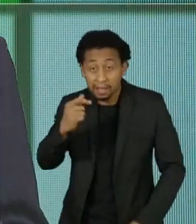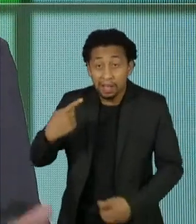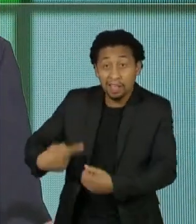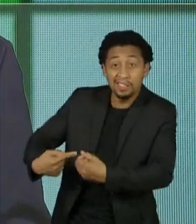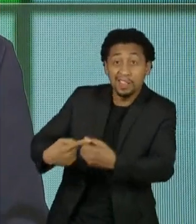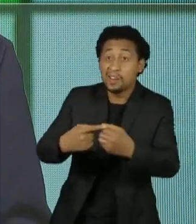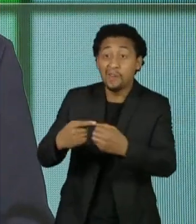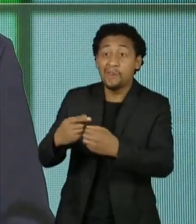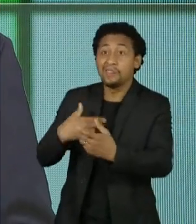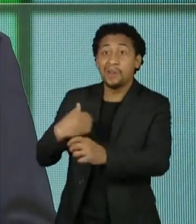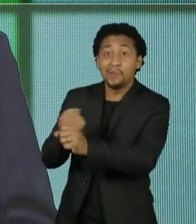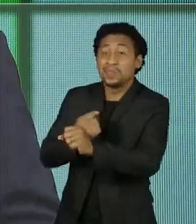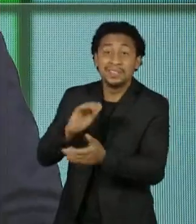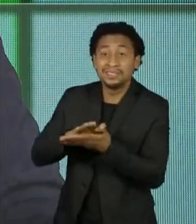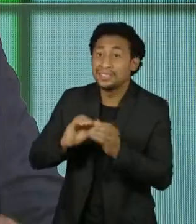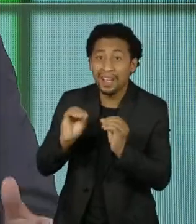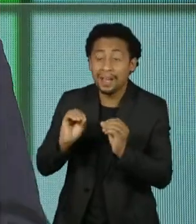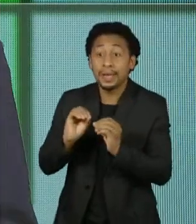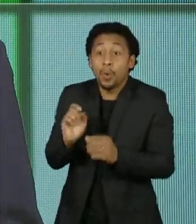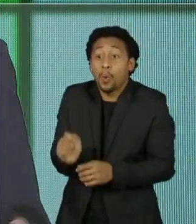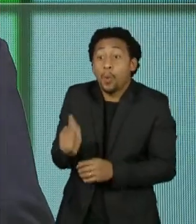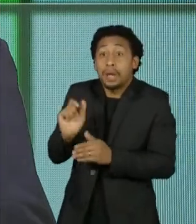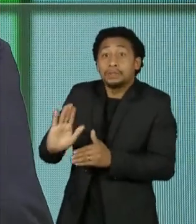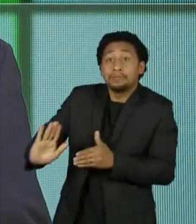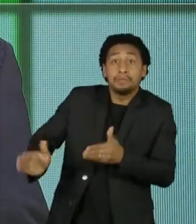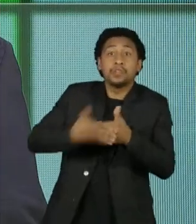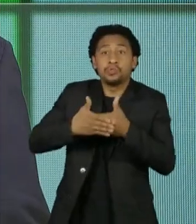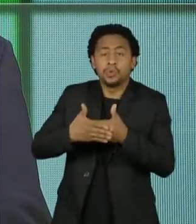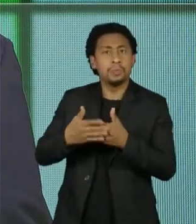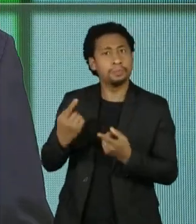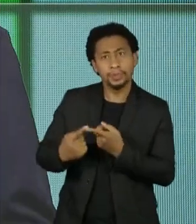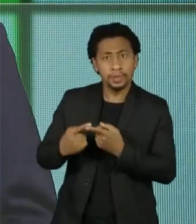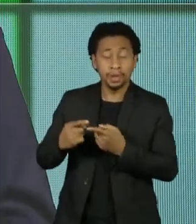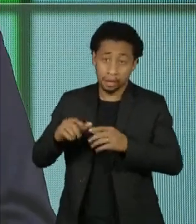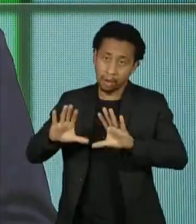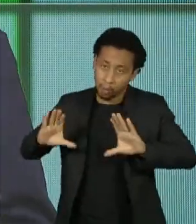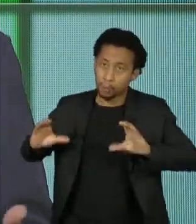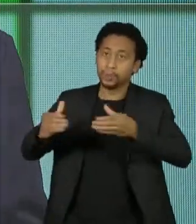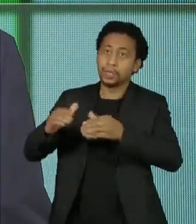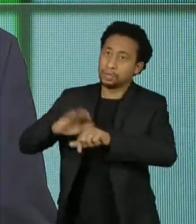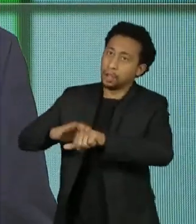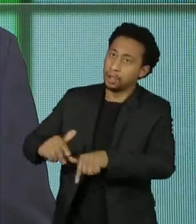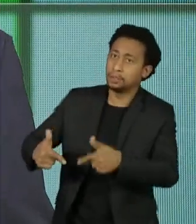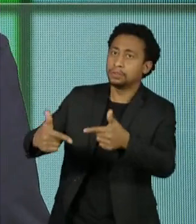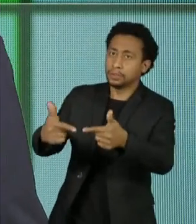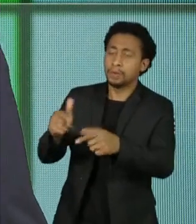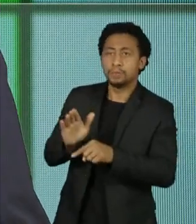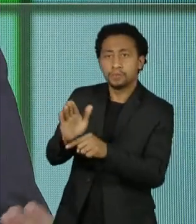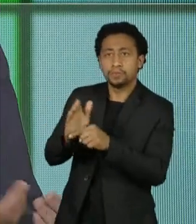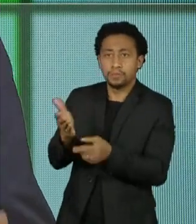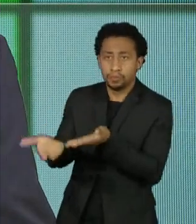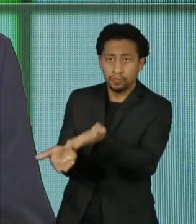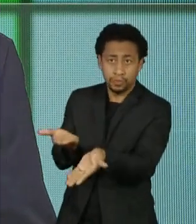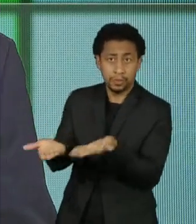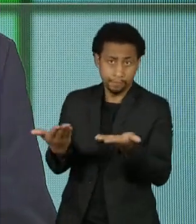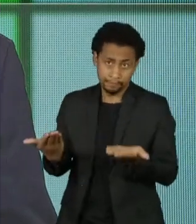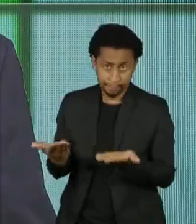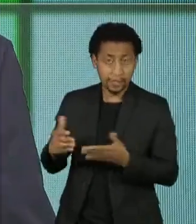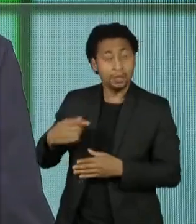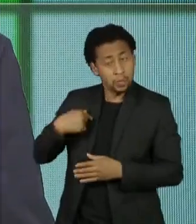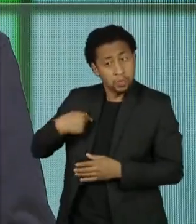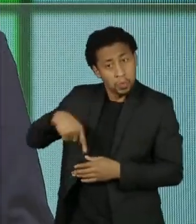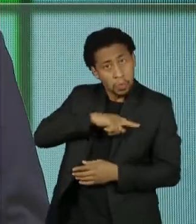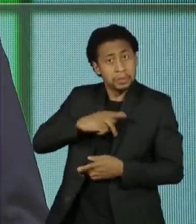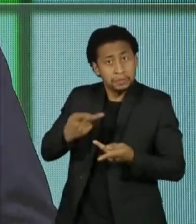Casa que só não fechou as portas porque a comunidade está socorrendo. Isso é dito pelas próprias Santas Casas que nós estamos